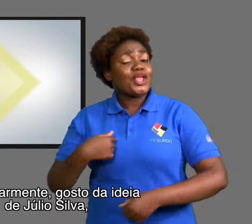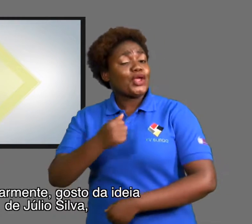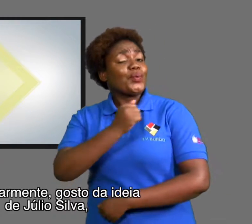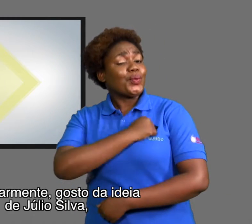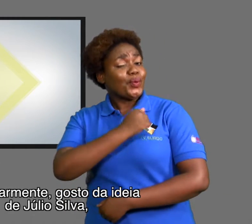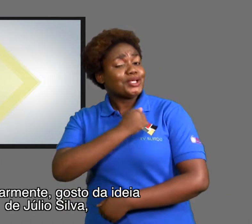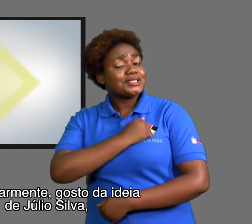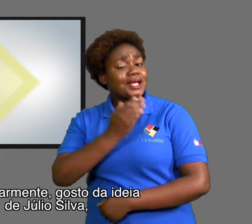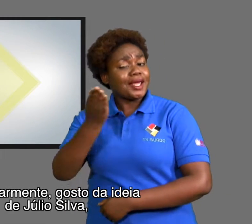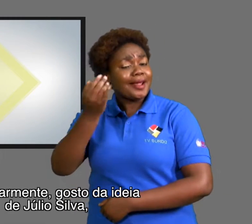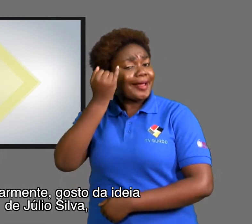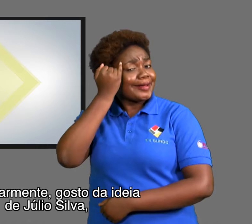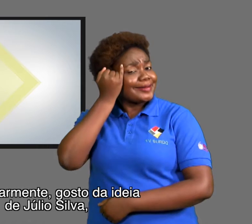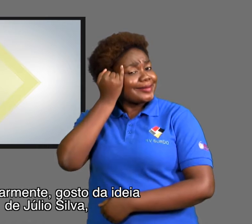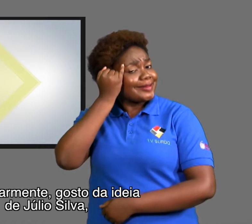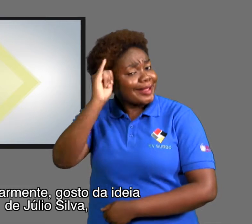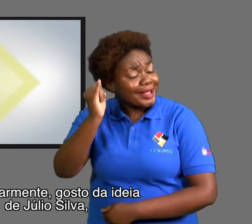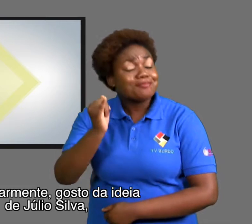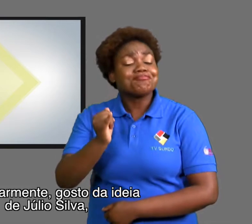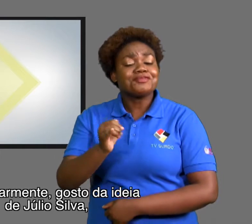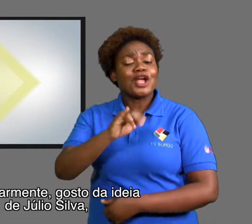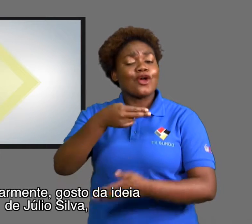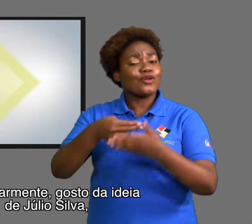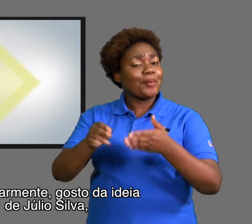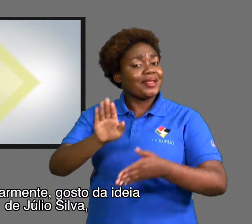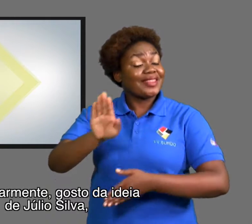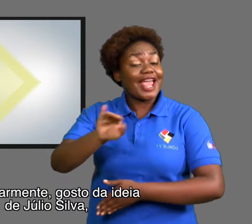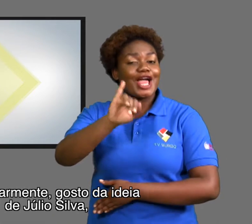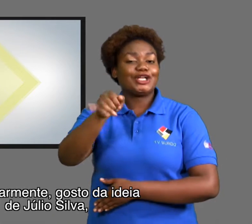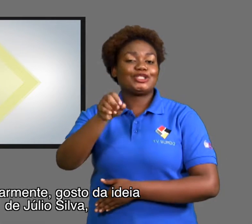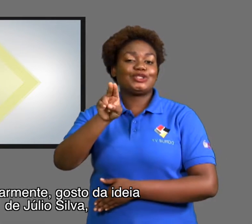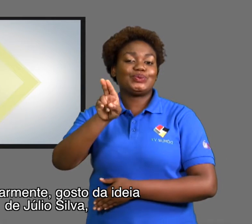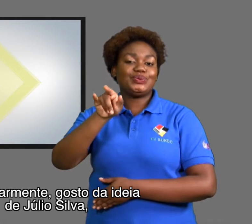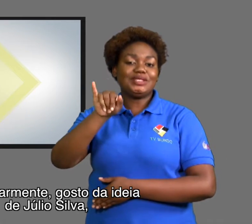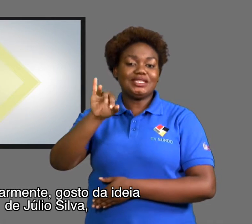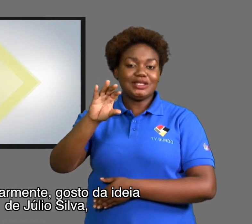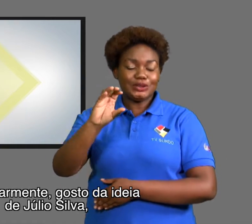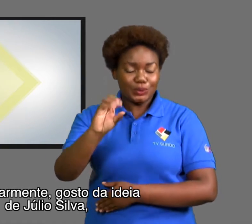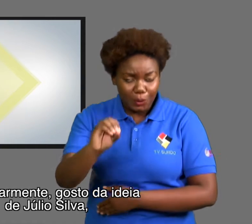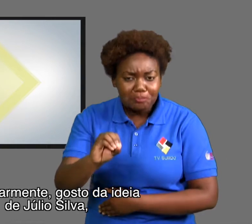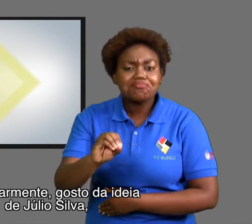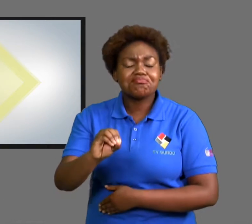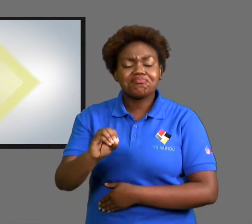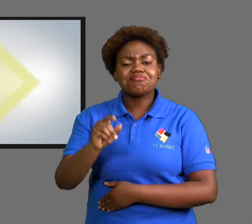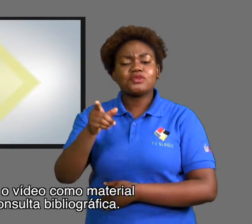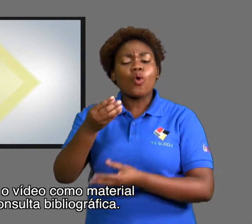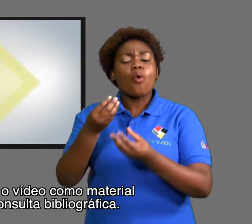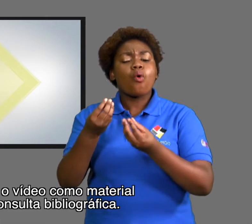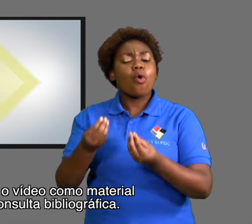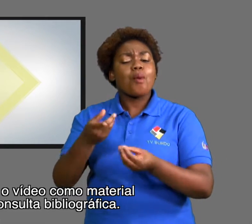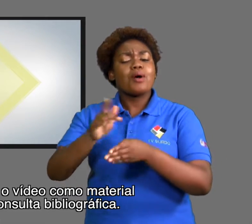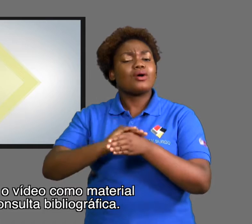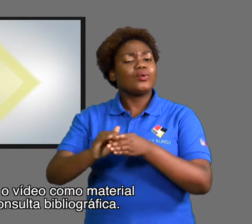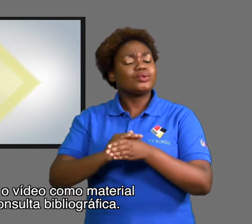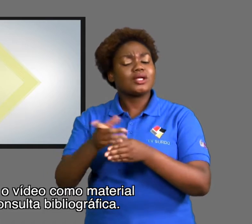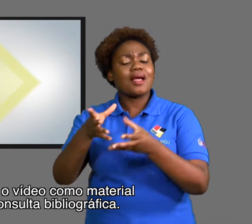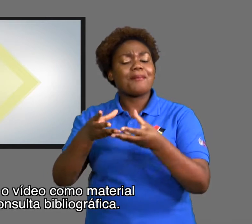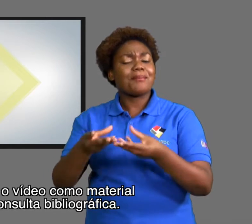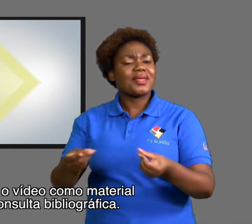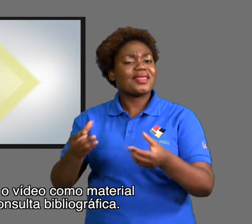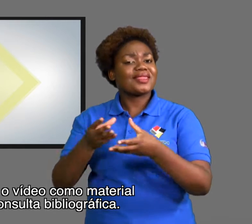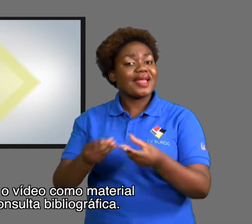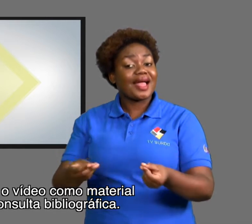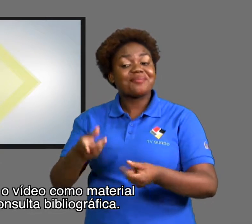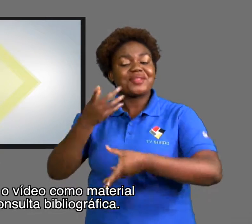Particularmente gosto da ideia de Júlio Silva de usar o vídeo como